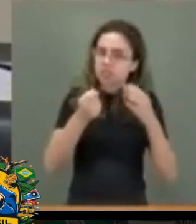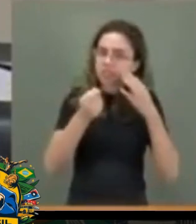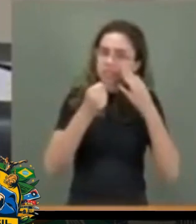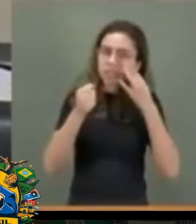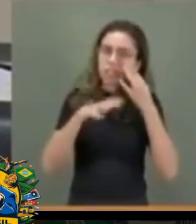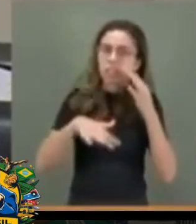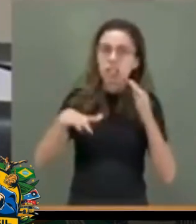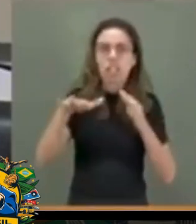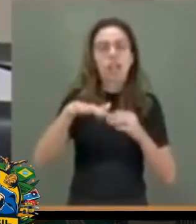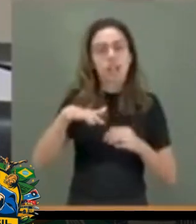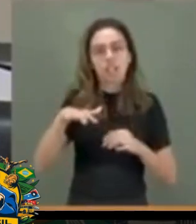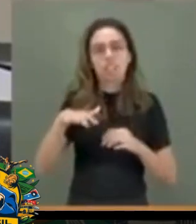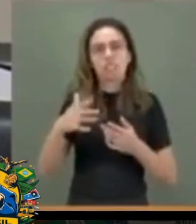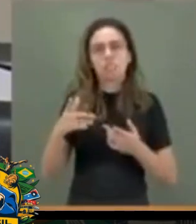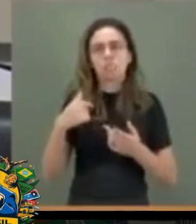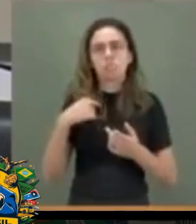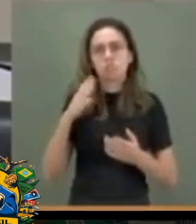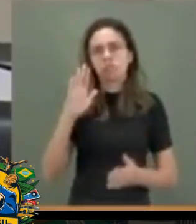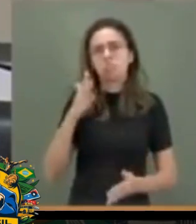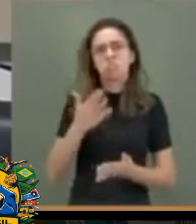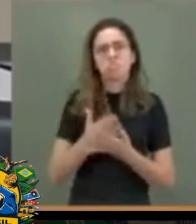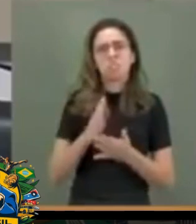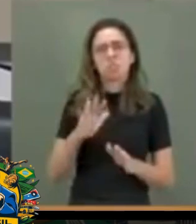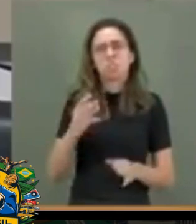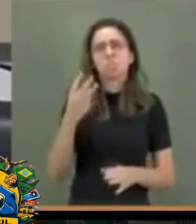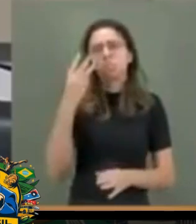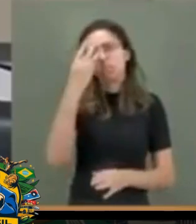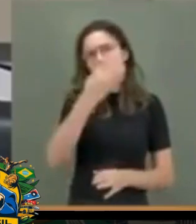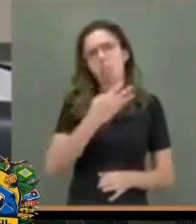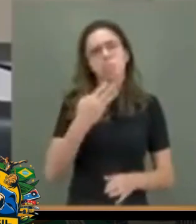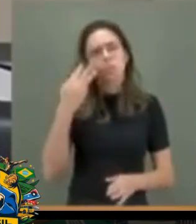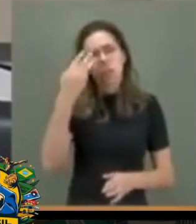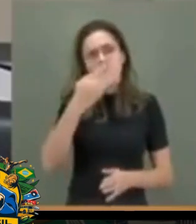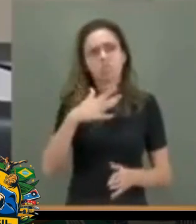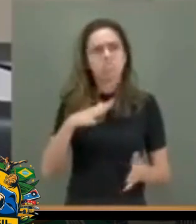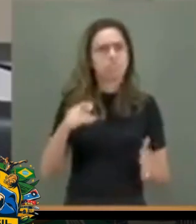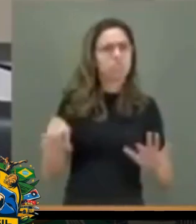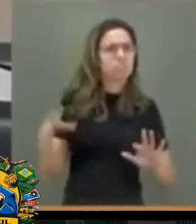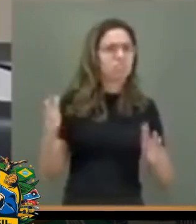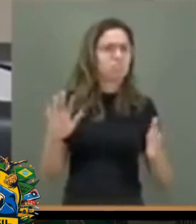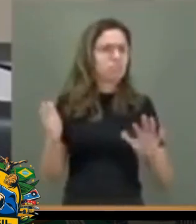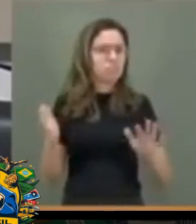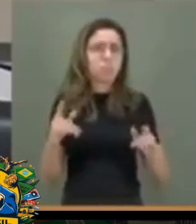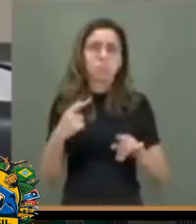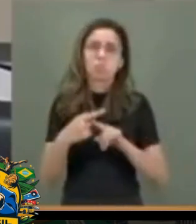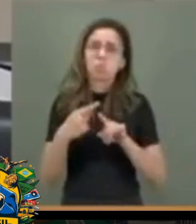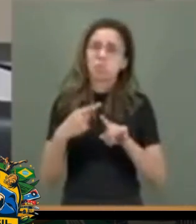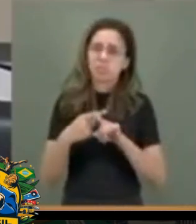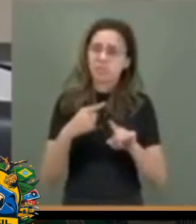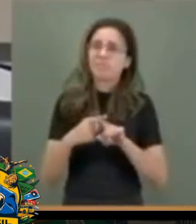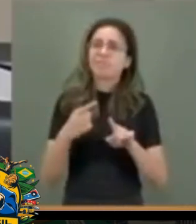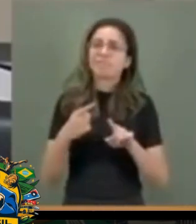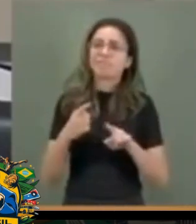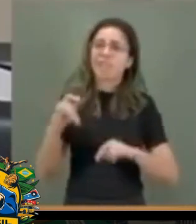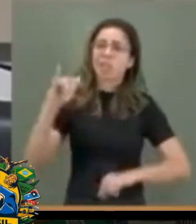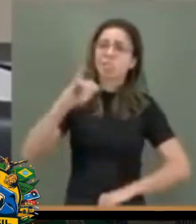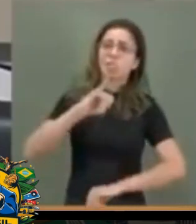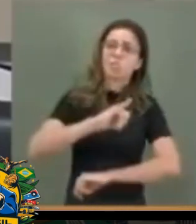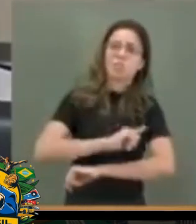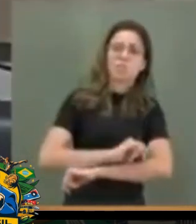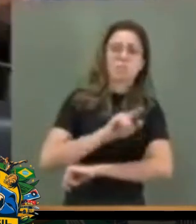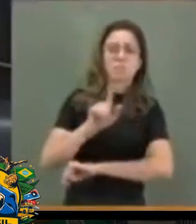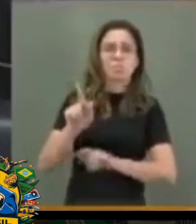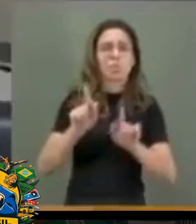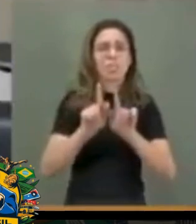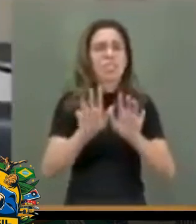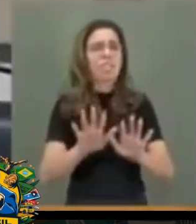migratório. Mas acredito que deve ser umas 3 horas, algo assim, porque o Guarulhos, acho que todo mundo conhece, a demanda lá é gigantesca.